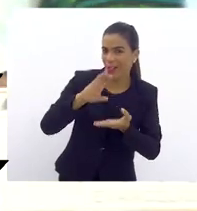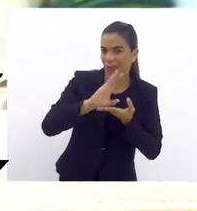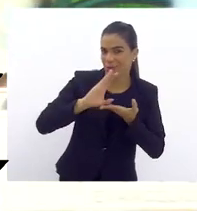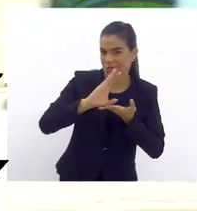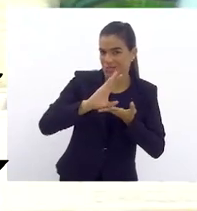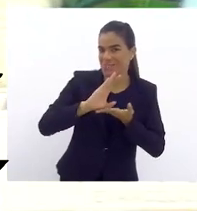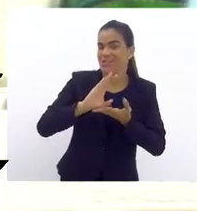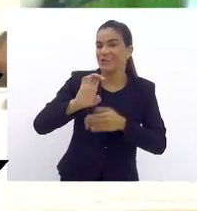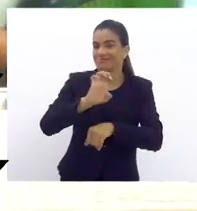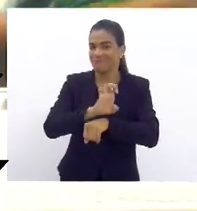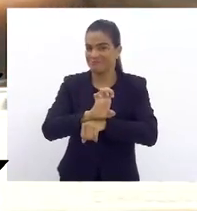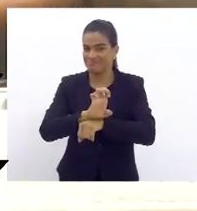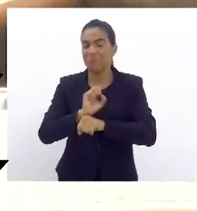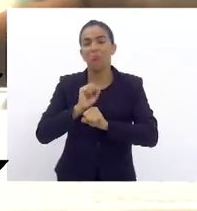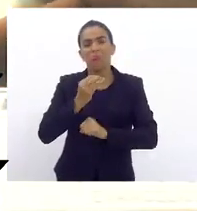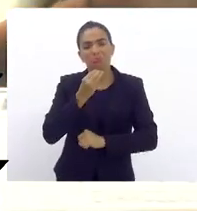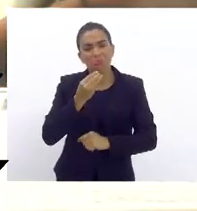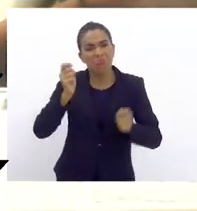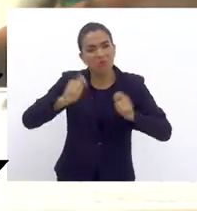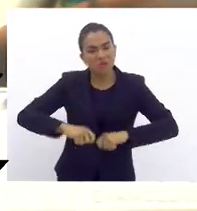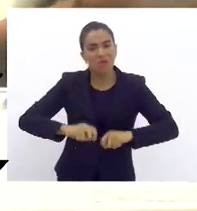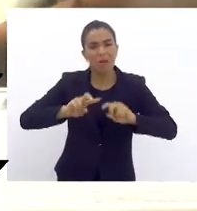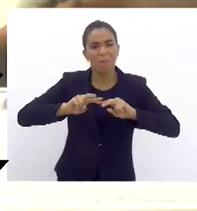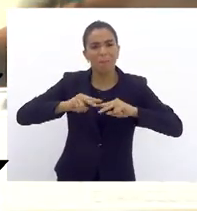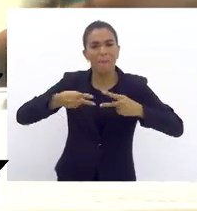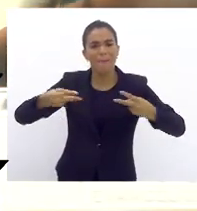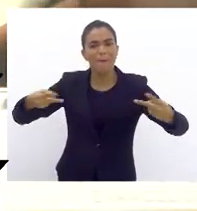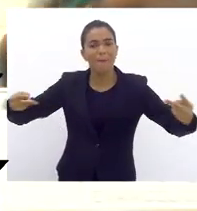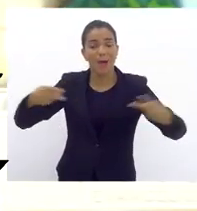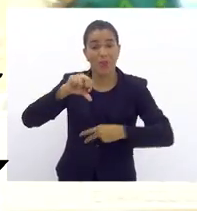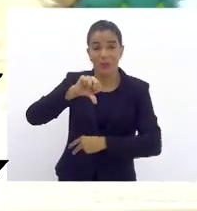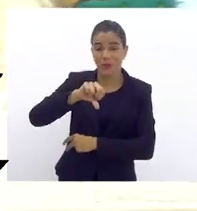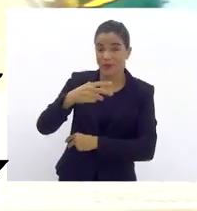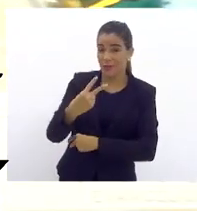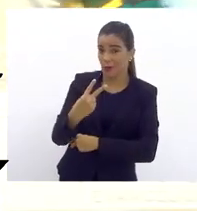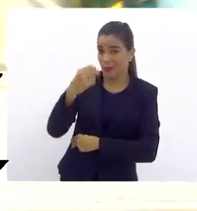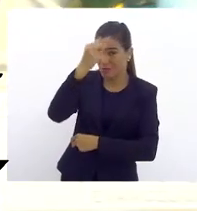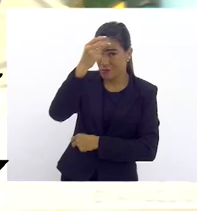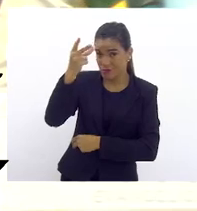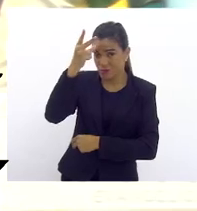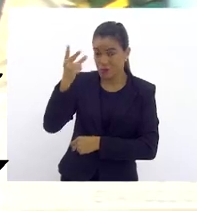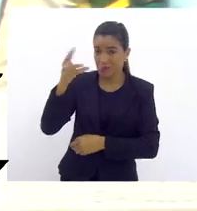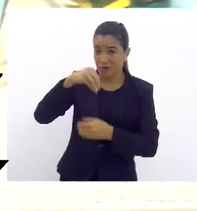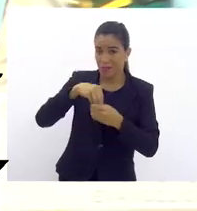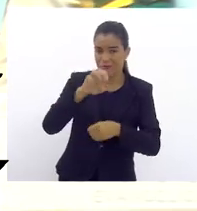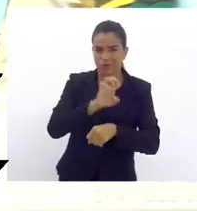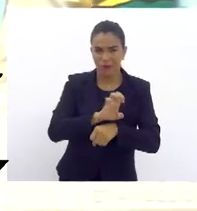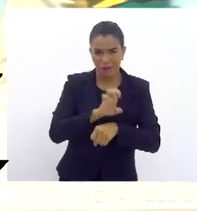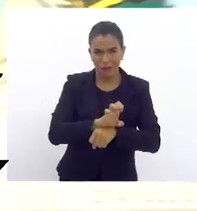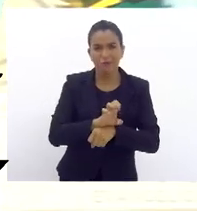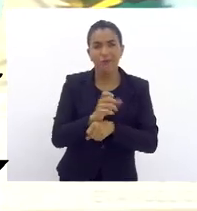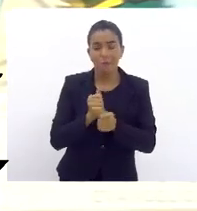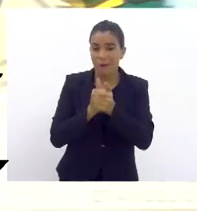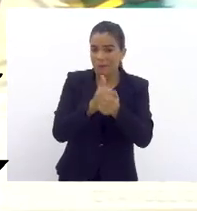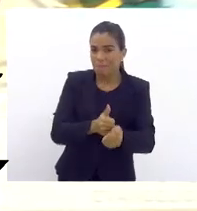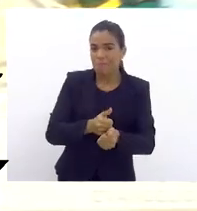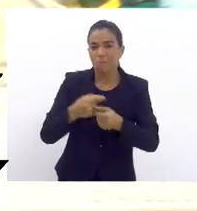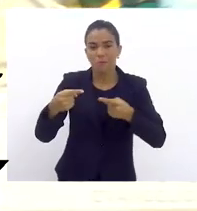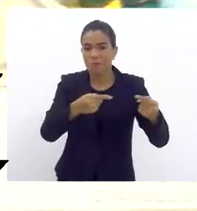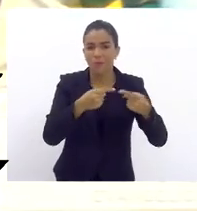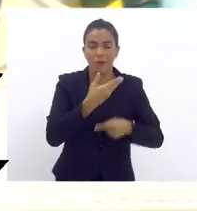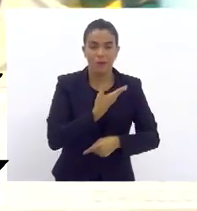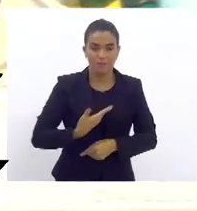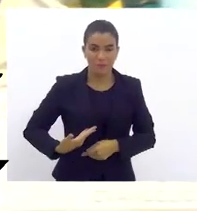ser replicado nos 92 municípios do nosso Estado para facilitar e acompanhar a política pública com relação